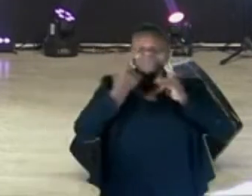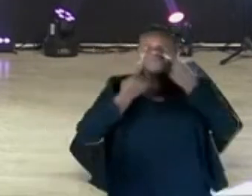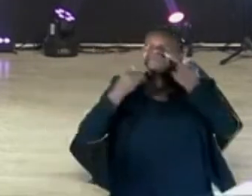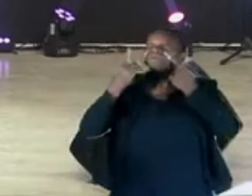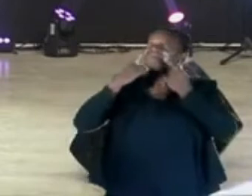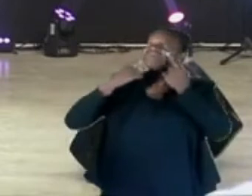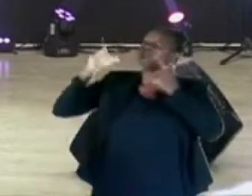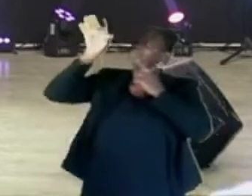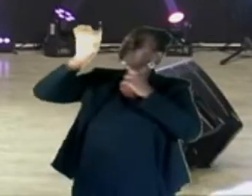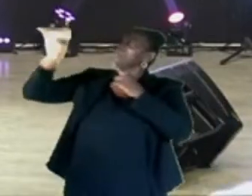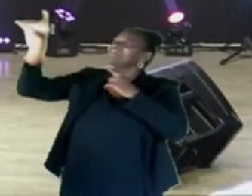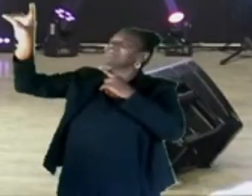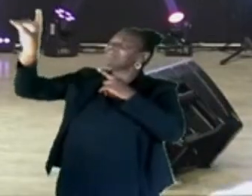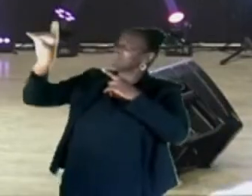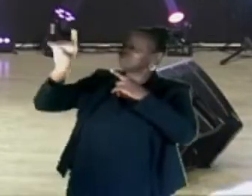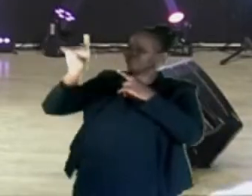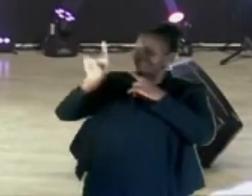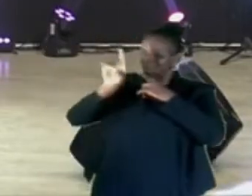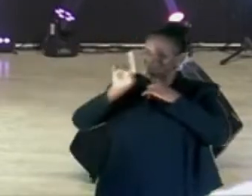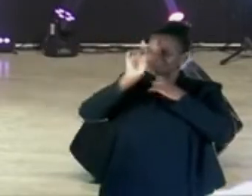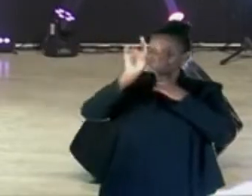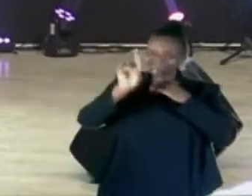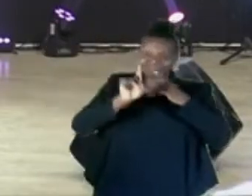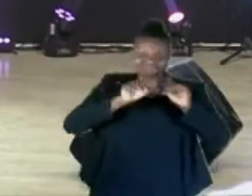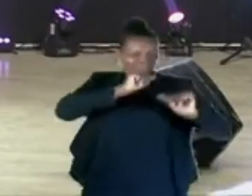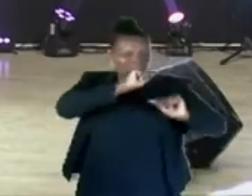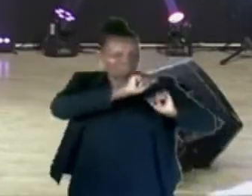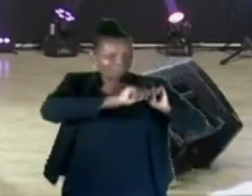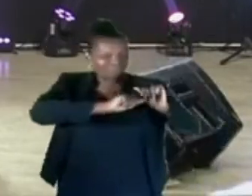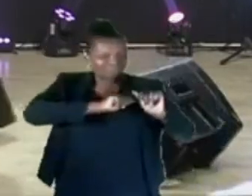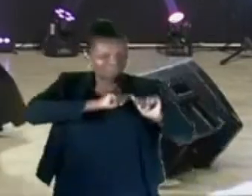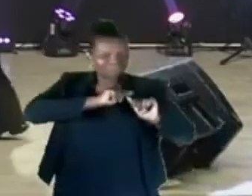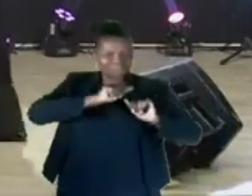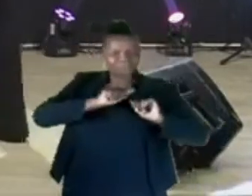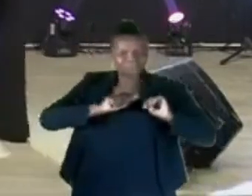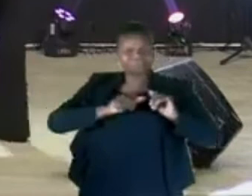mudou de fel pra mel. Quando